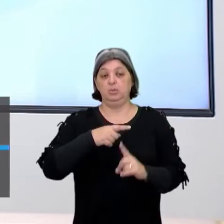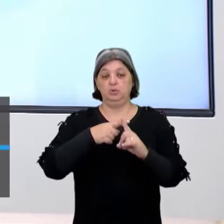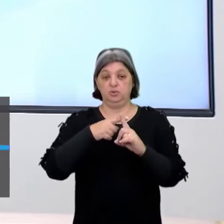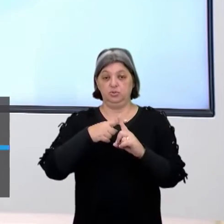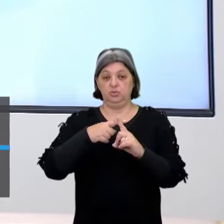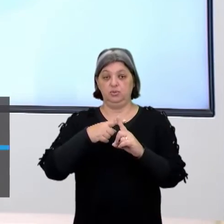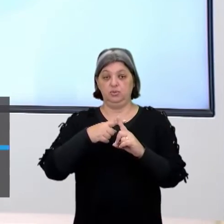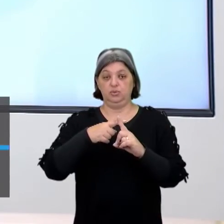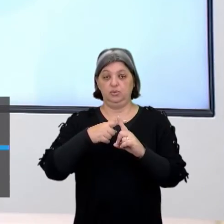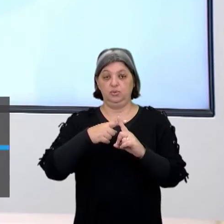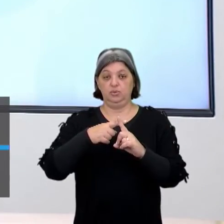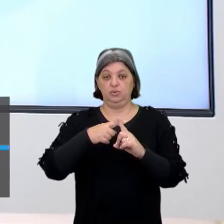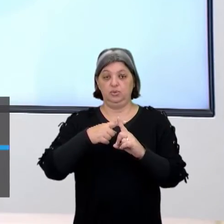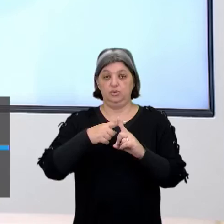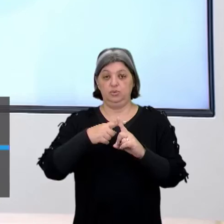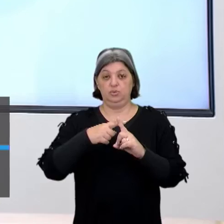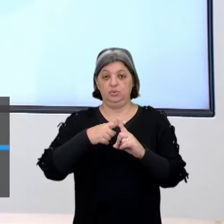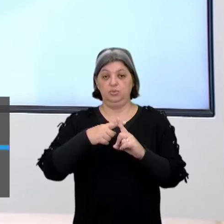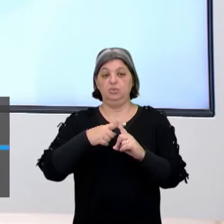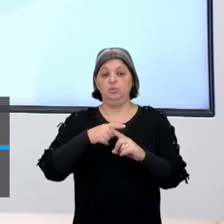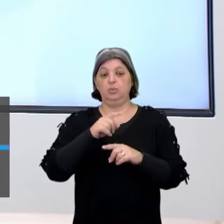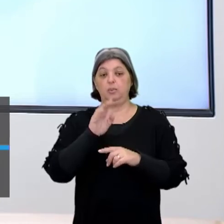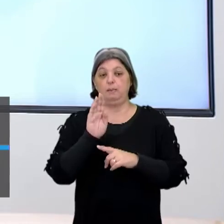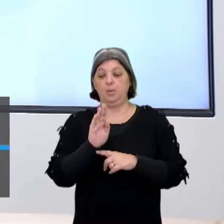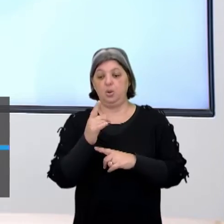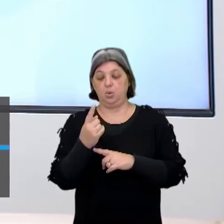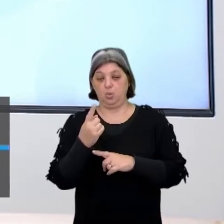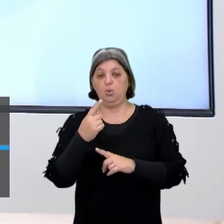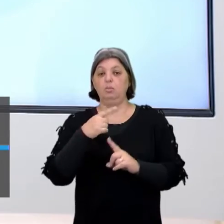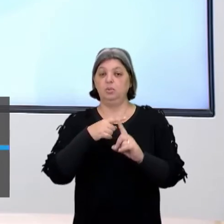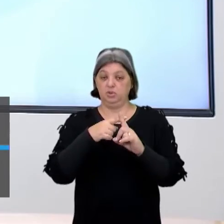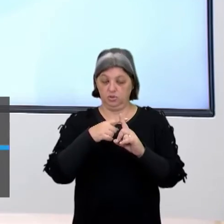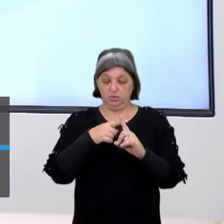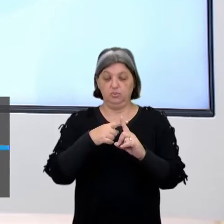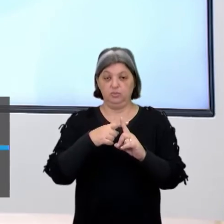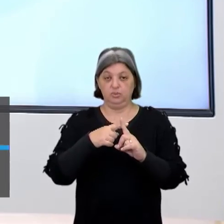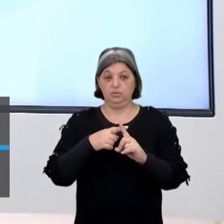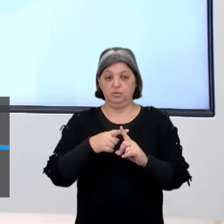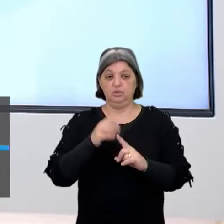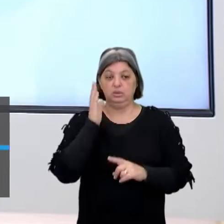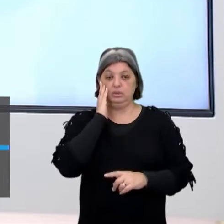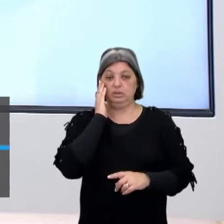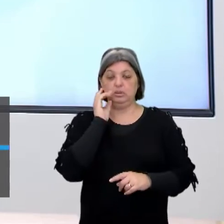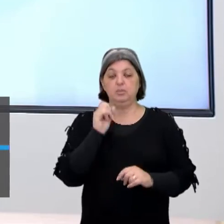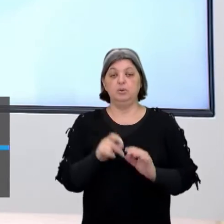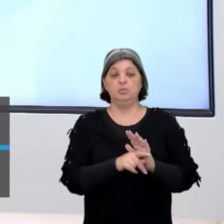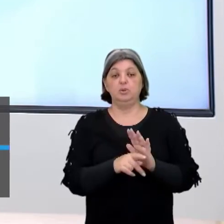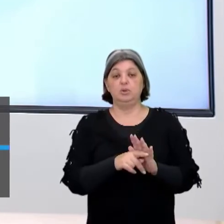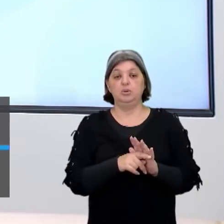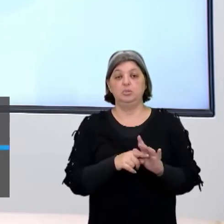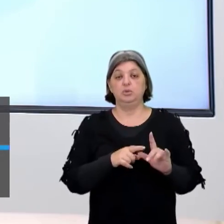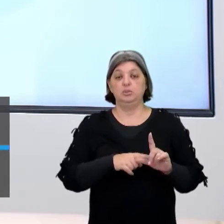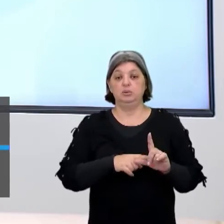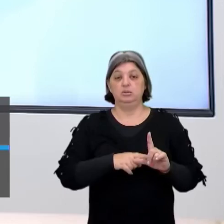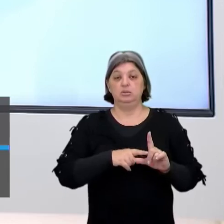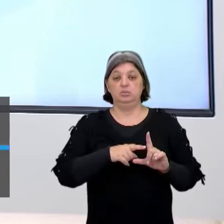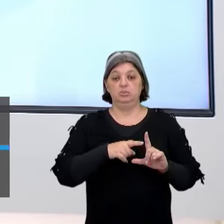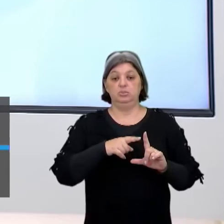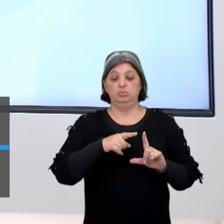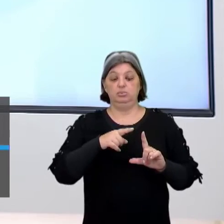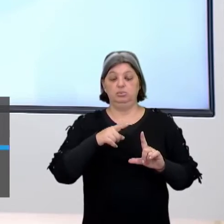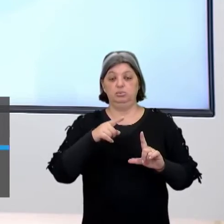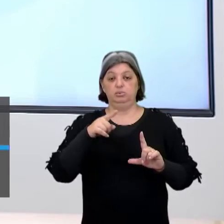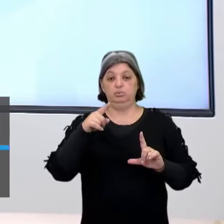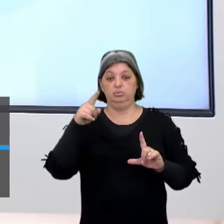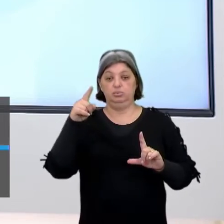né, do B1, né, quando o B1 for positivo, no caso aí, por exemplo, a gente sabe que a gente está falando de uma reta crescente, né, que